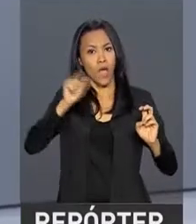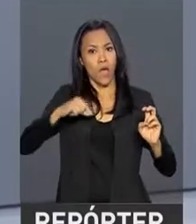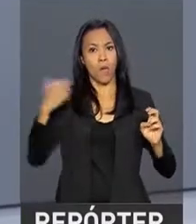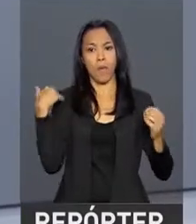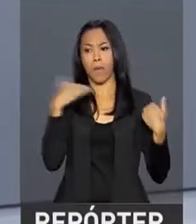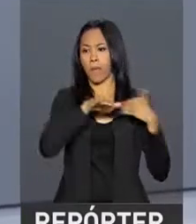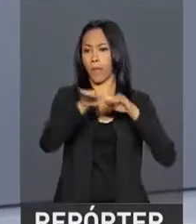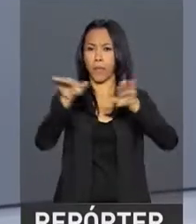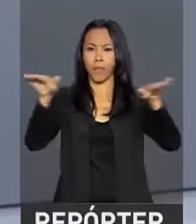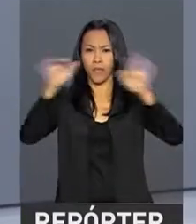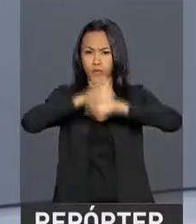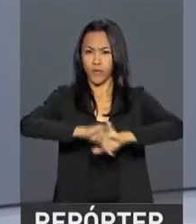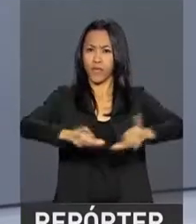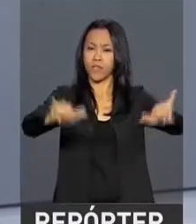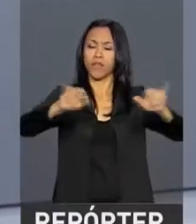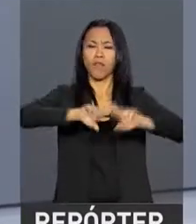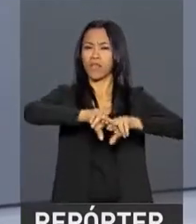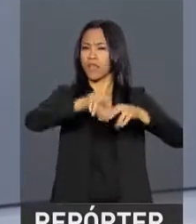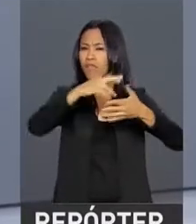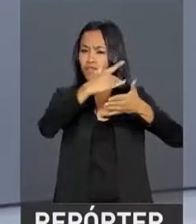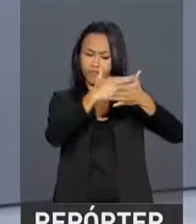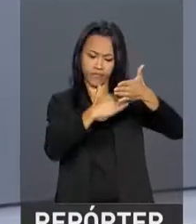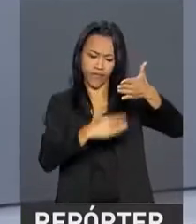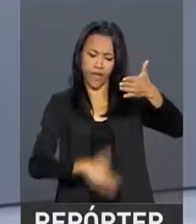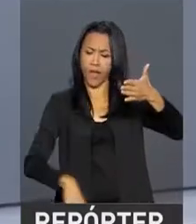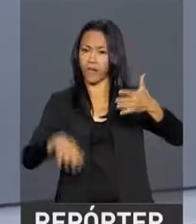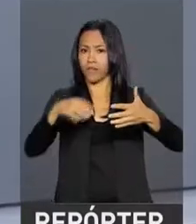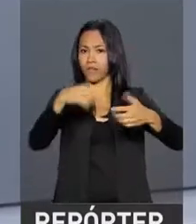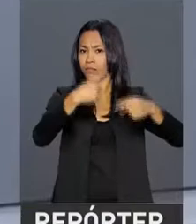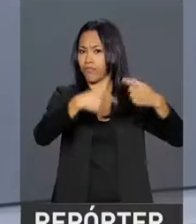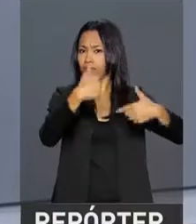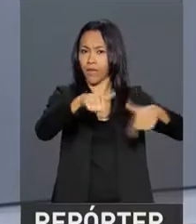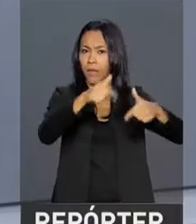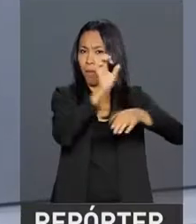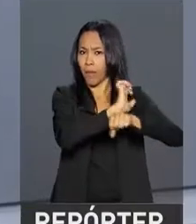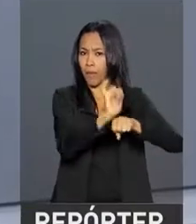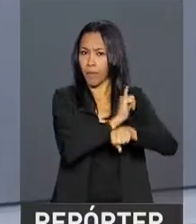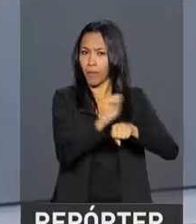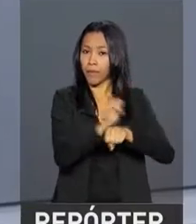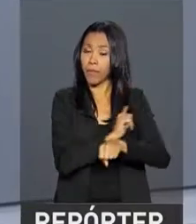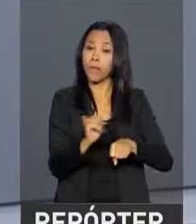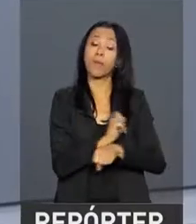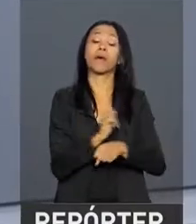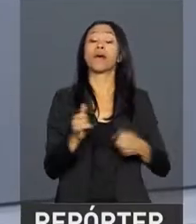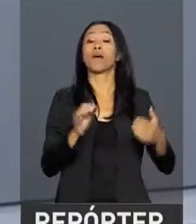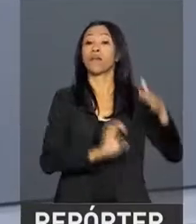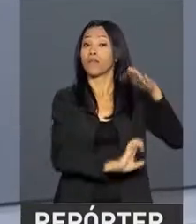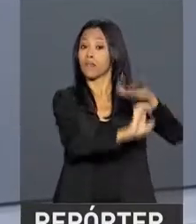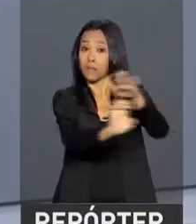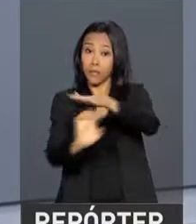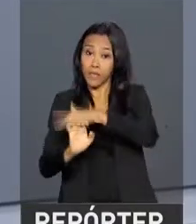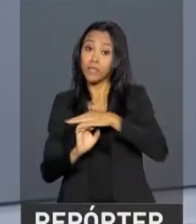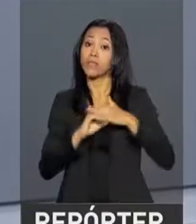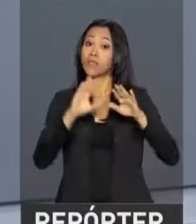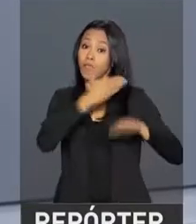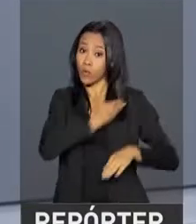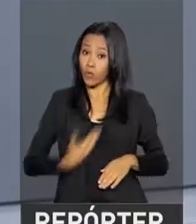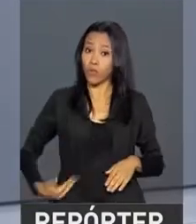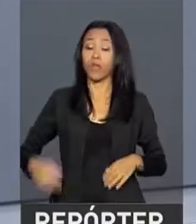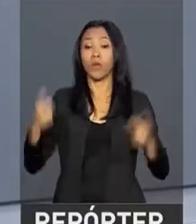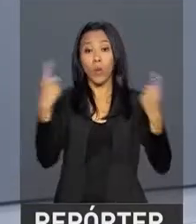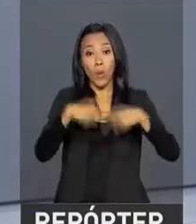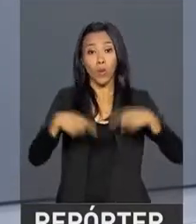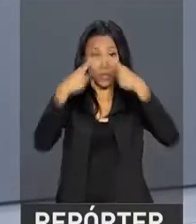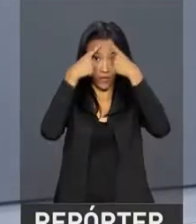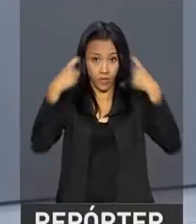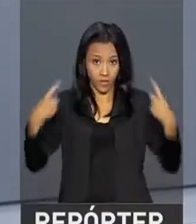que integra diversas ações públicas e privadas no combate à violência doméstica e para garantir oportunidades e direitos iguais